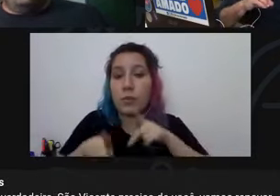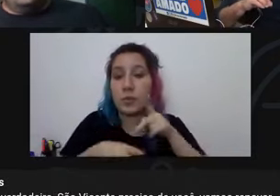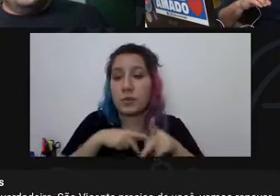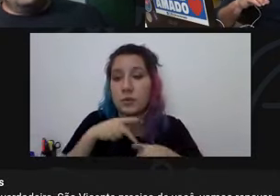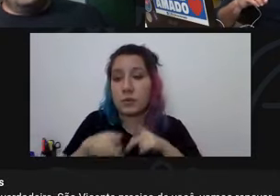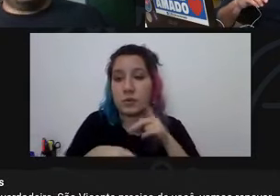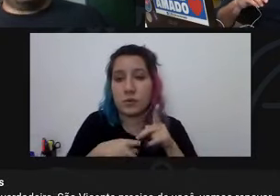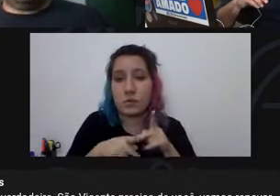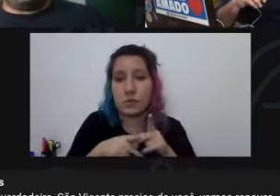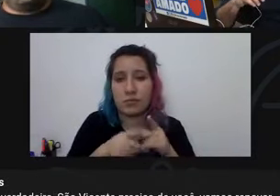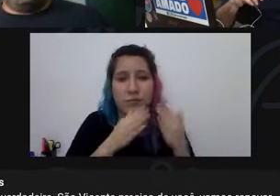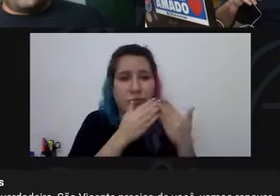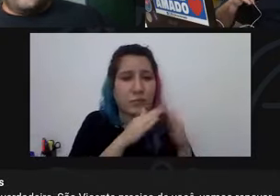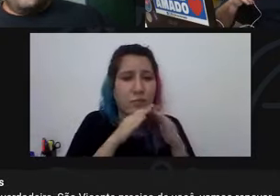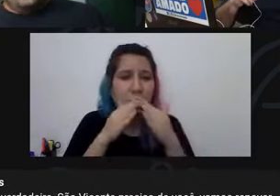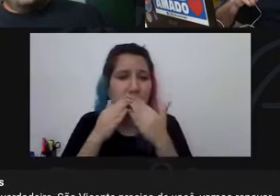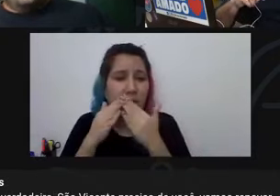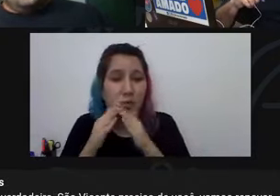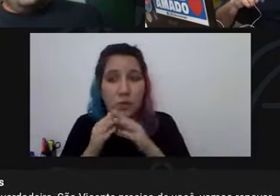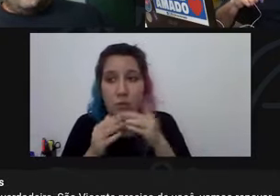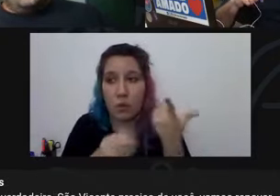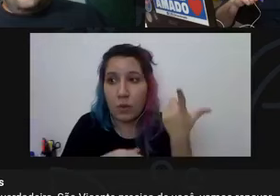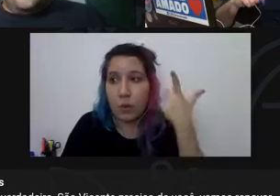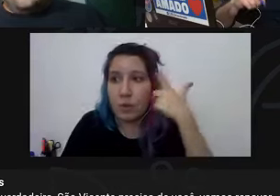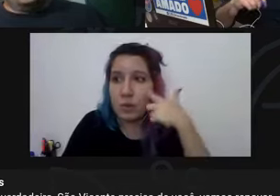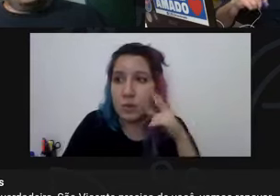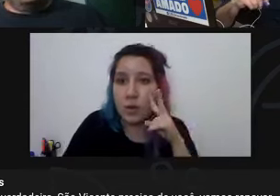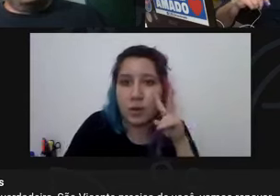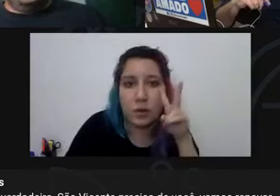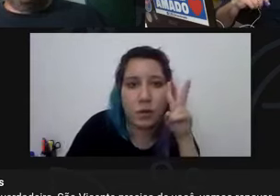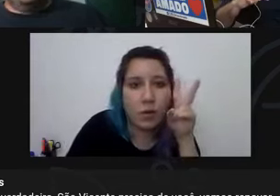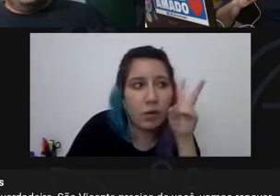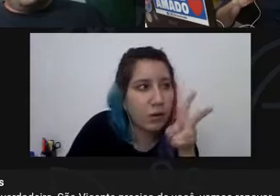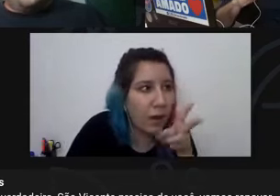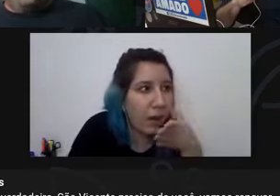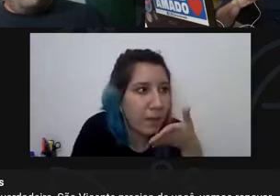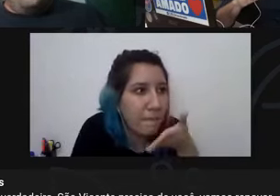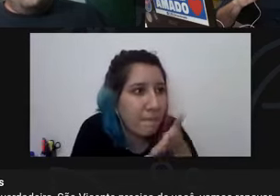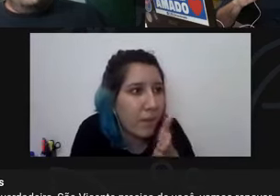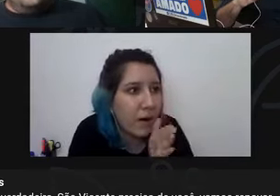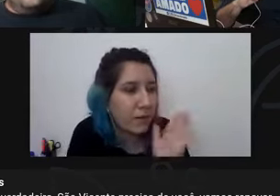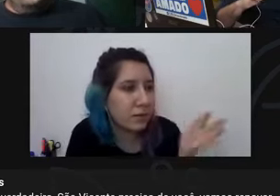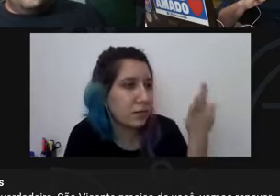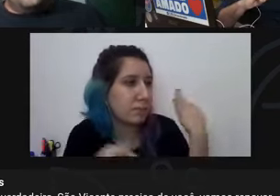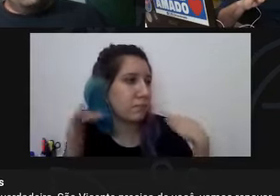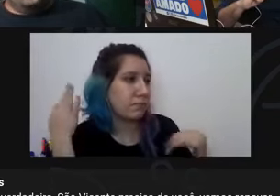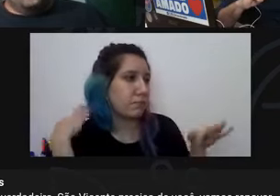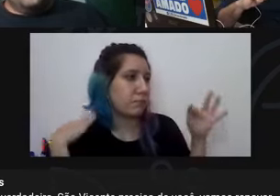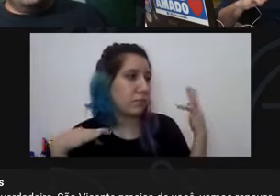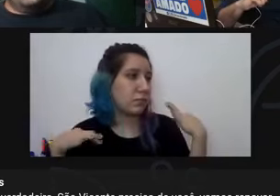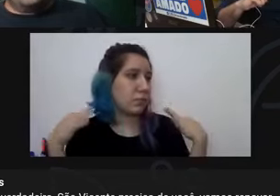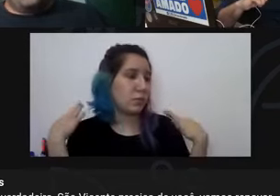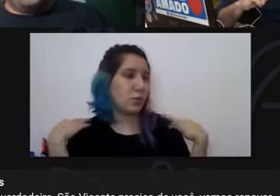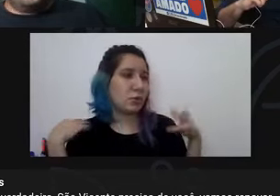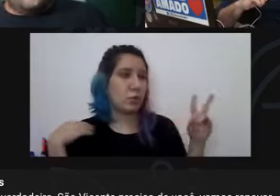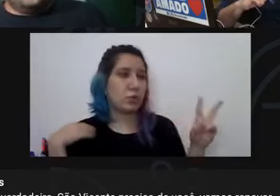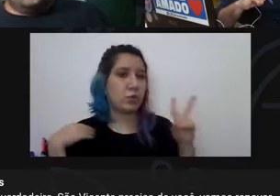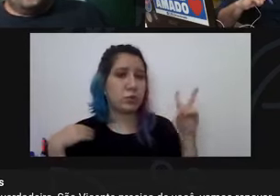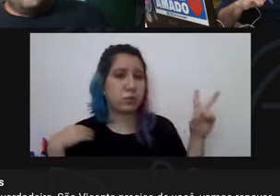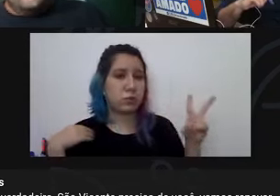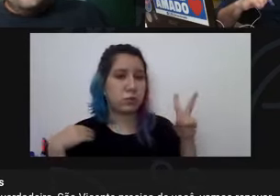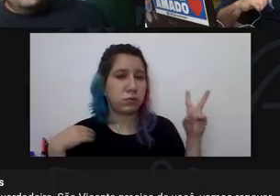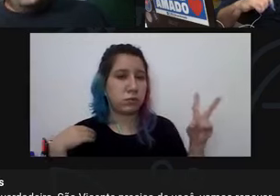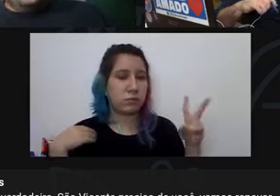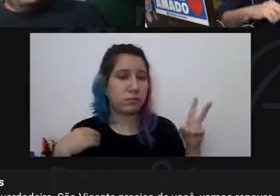qualquer munícipe consiga acompanhar os projetos ligados ao turismo, qualquer verba a gente entende que entra para o turismo, entra através do DAD